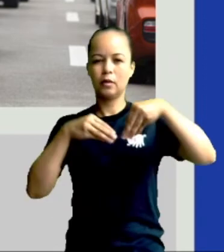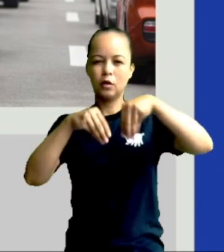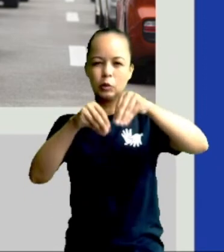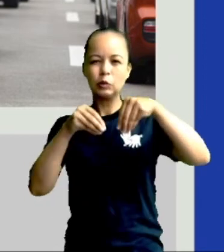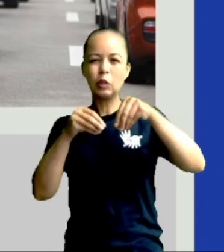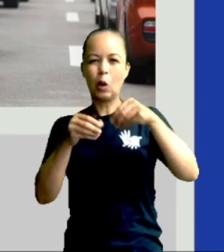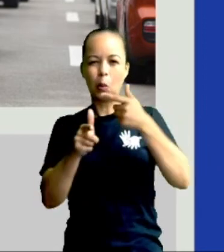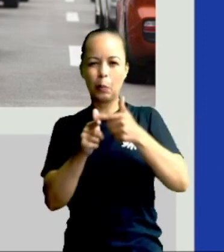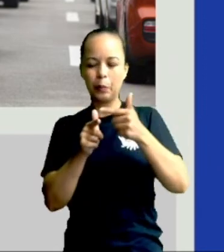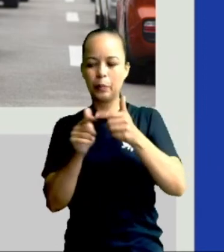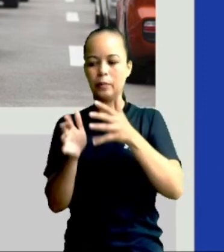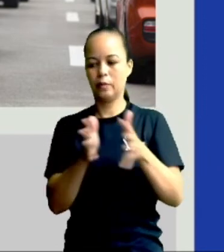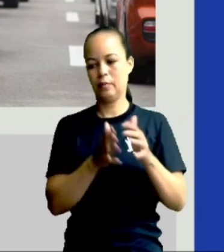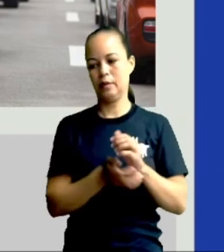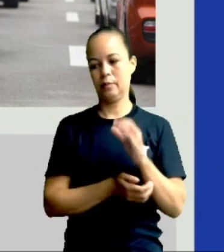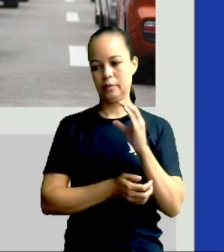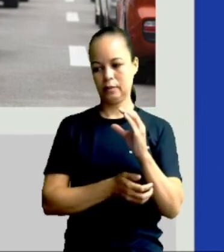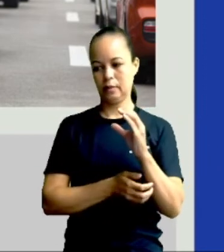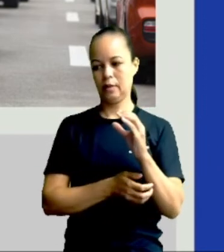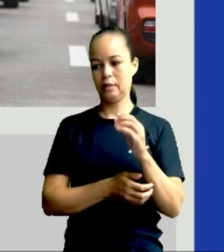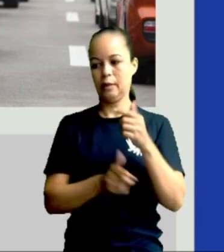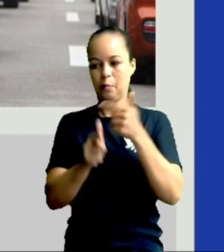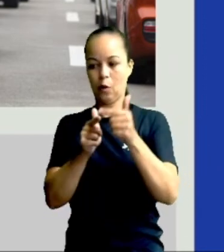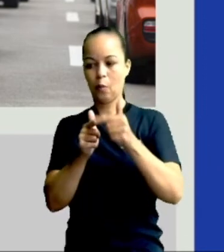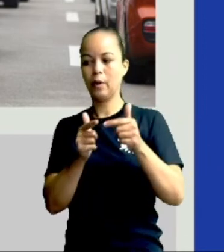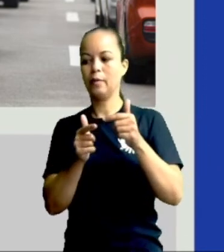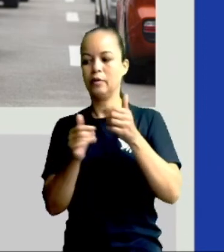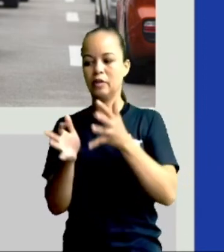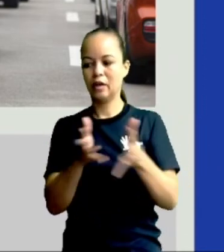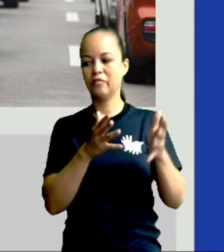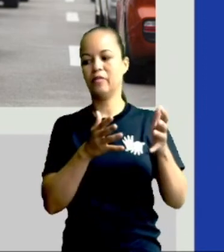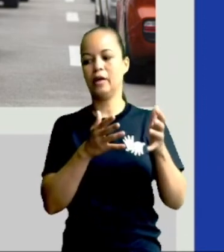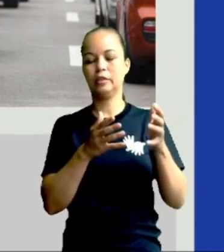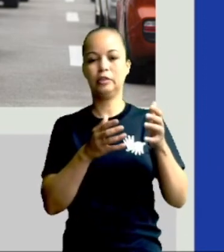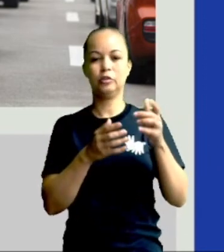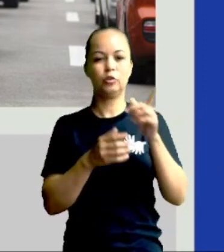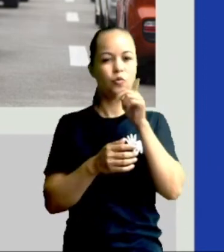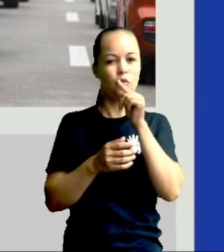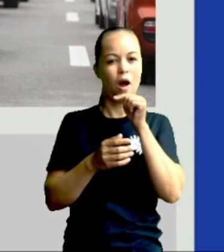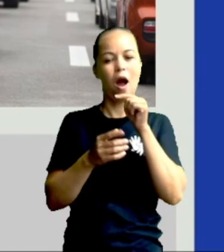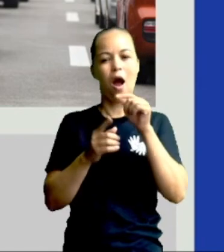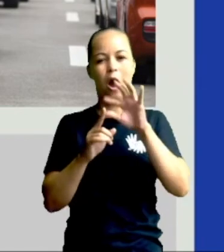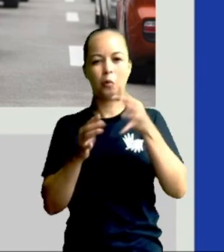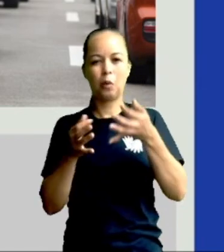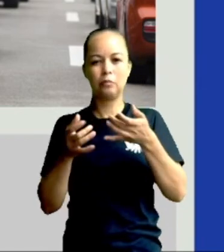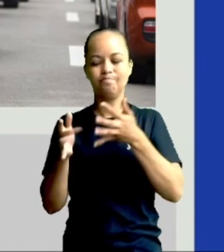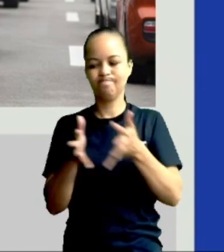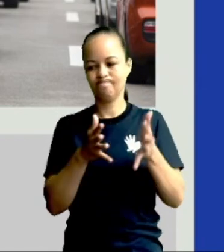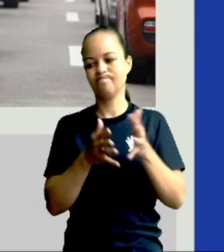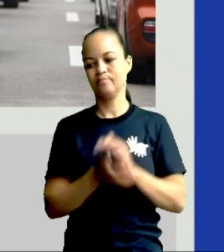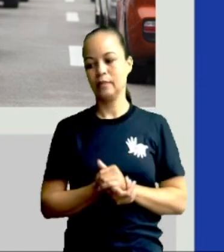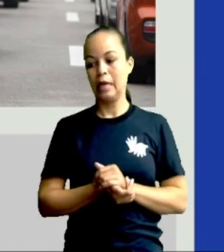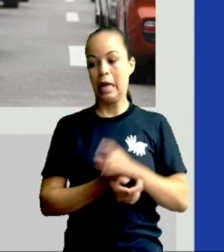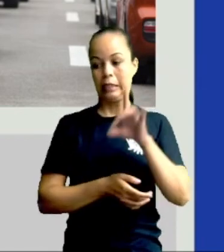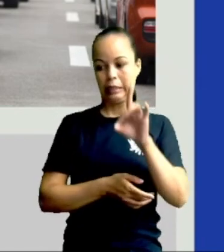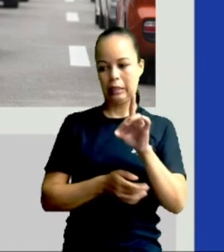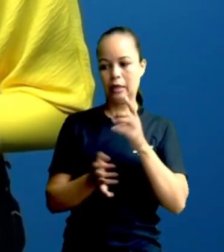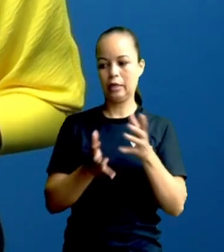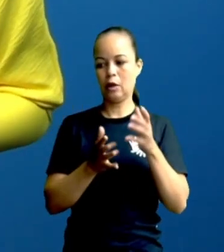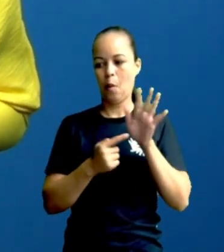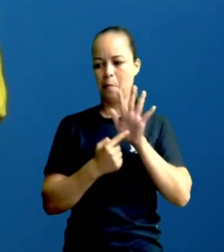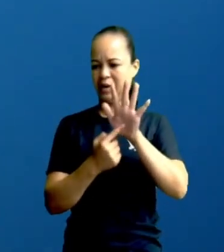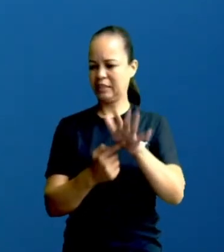impactos relevantes nos estados físicos da água. Ou letra D, não apresenta nenhum tipo de impacto. E